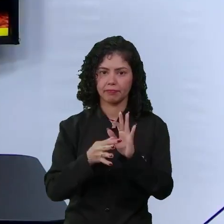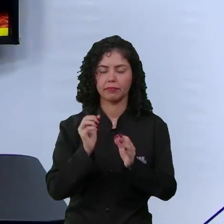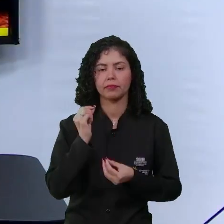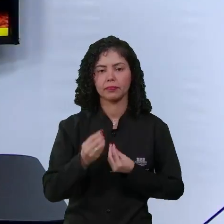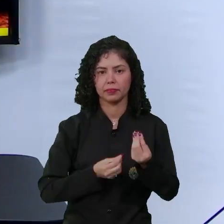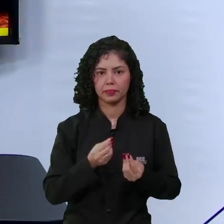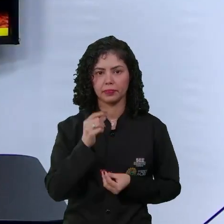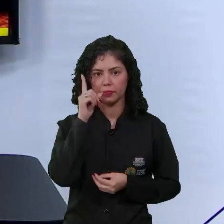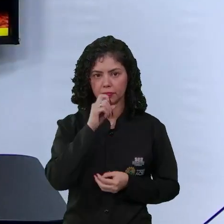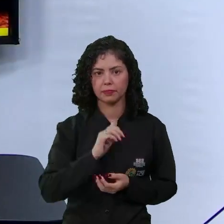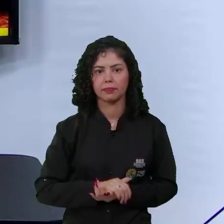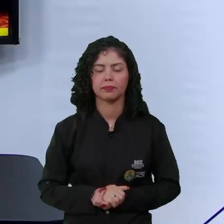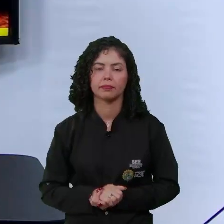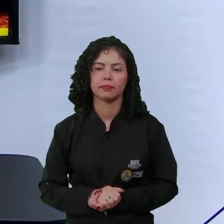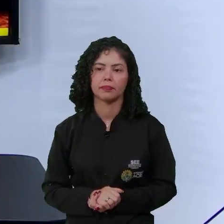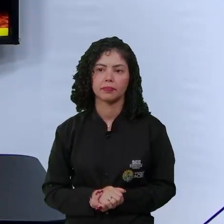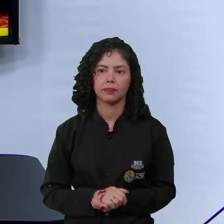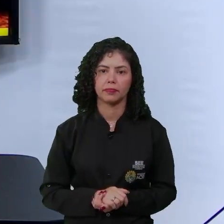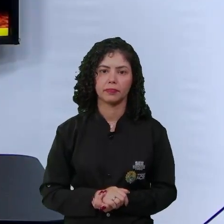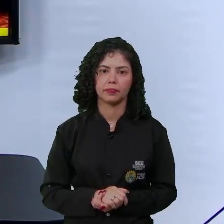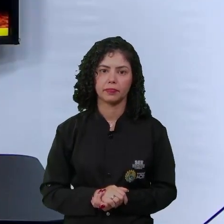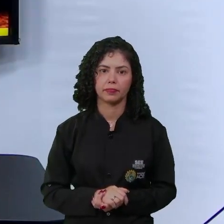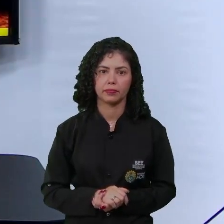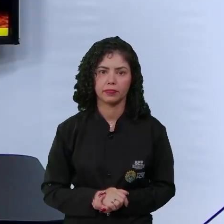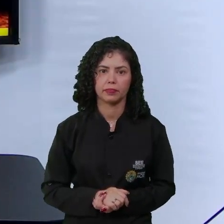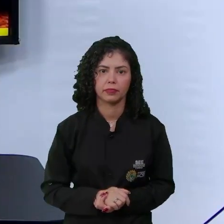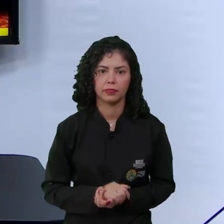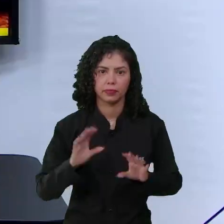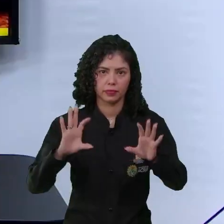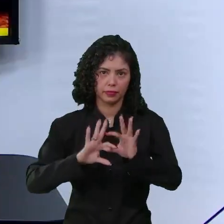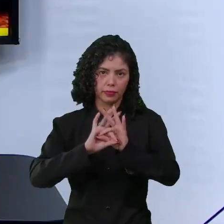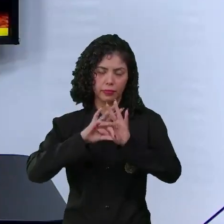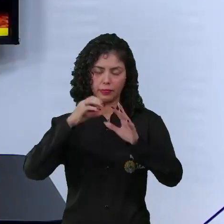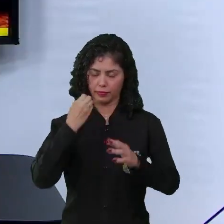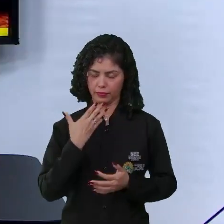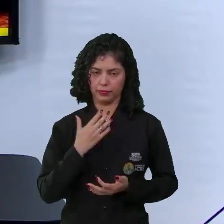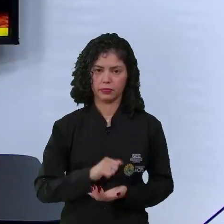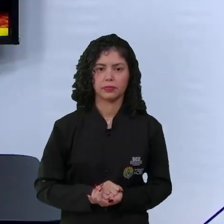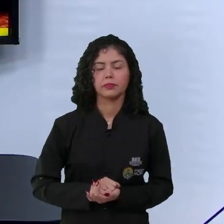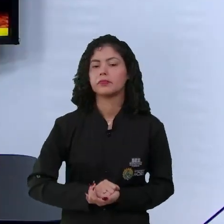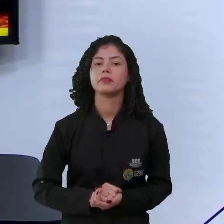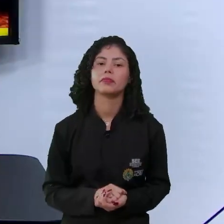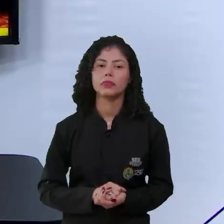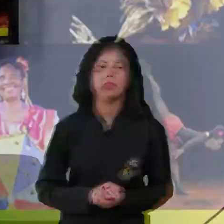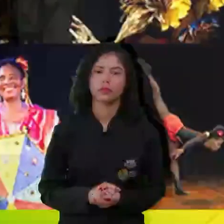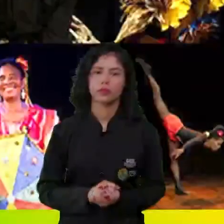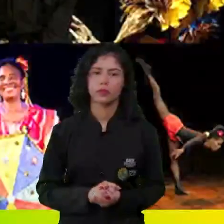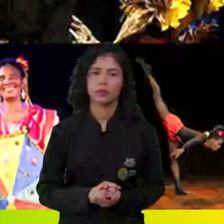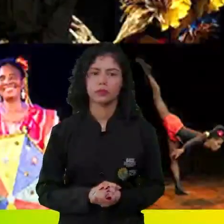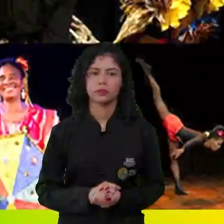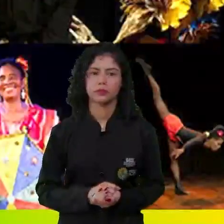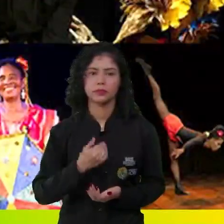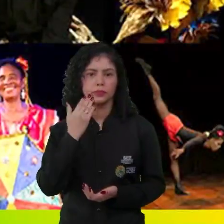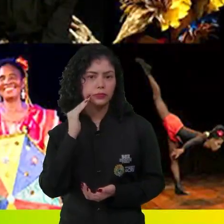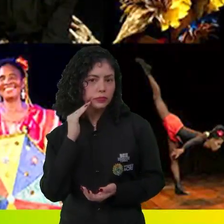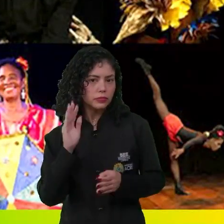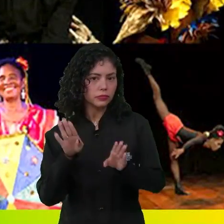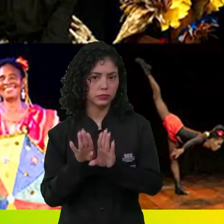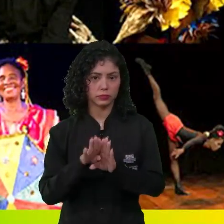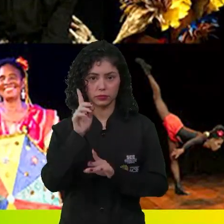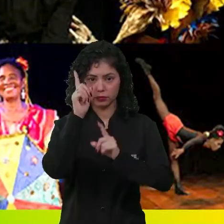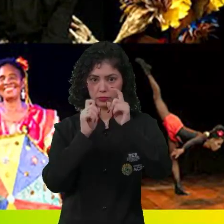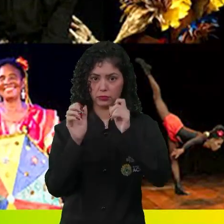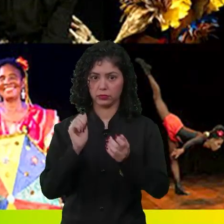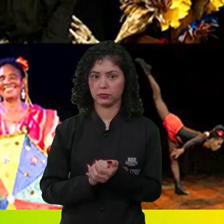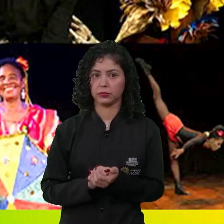que ela se expressa. Basicamente isso, né? As conexões. Enfim, então aqui, ó, compreender a dança como